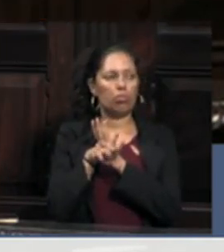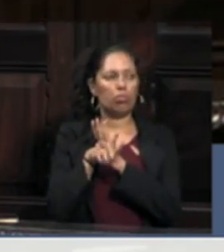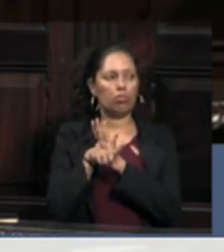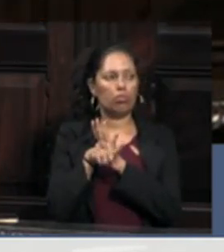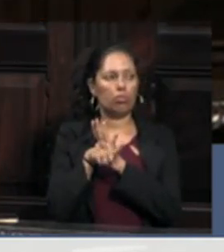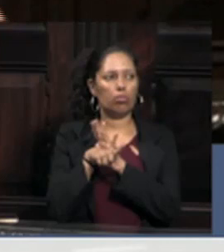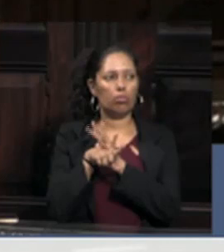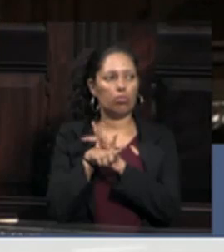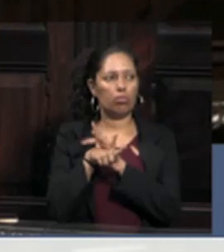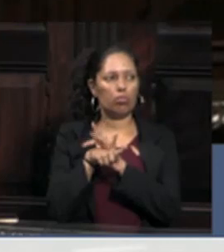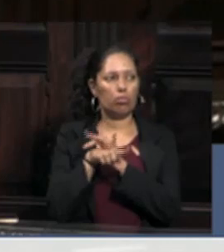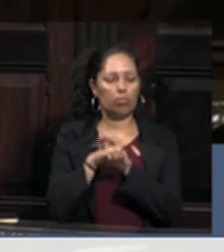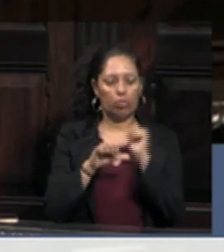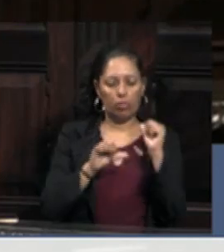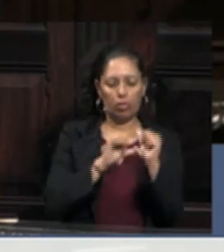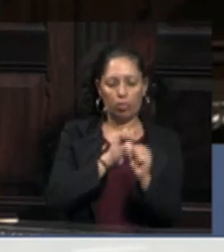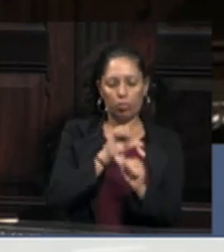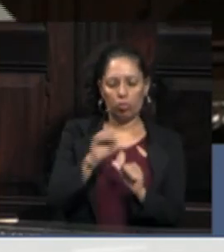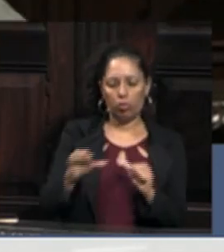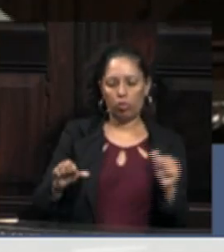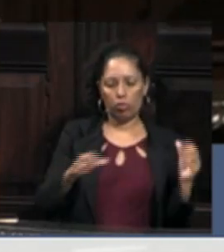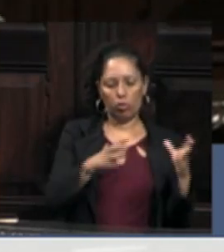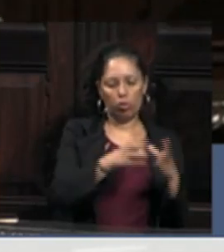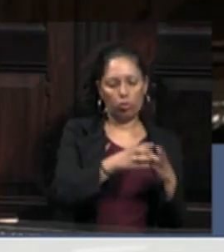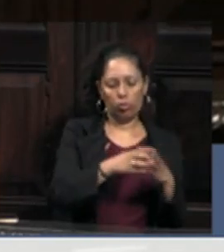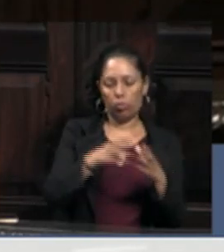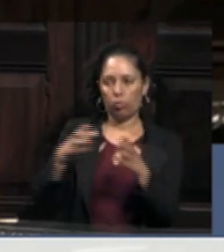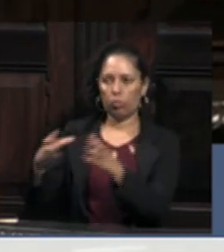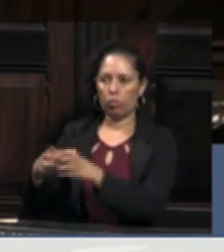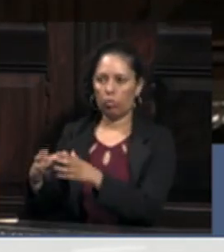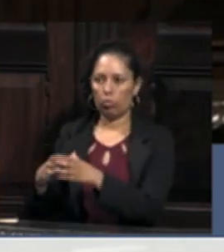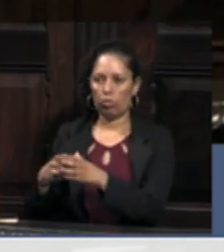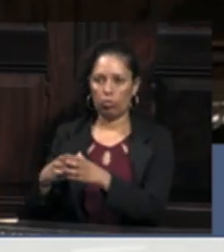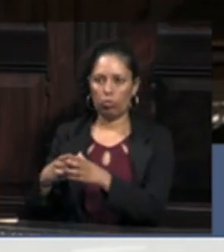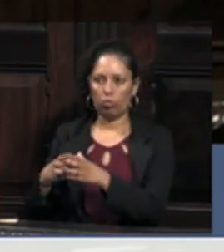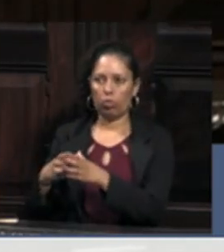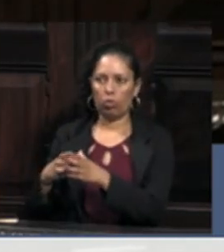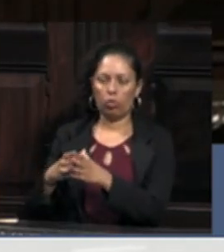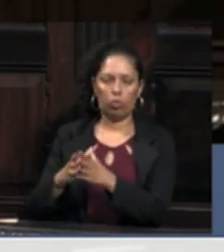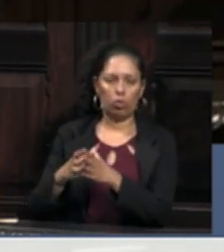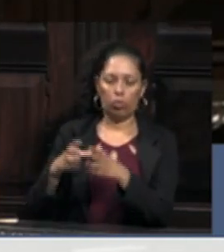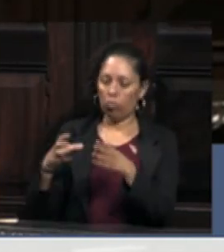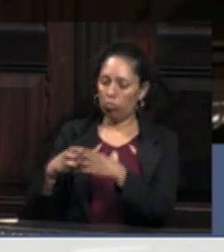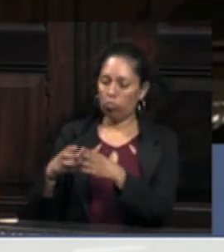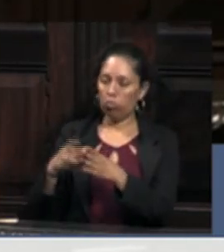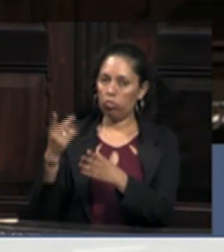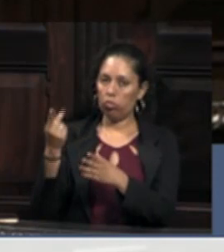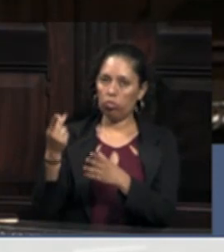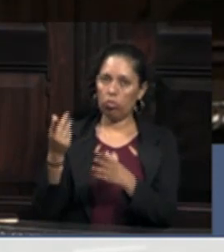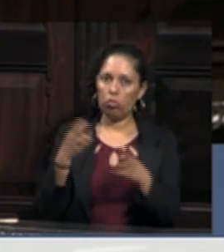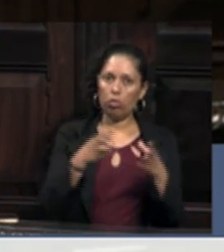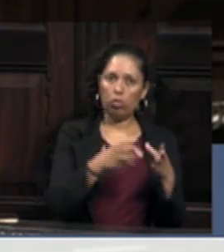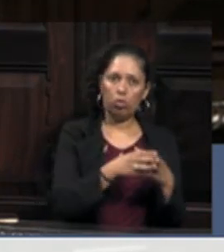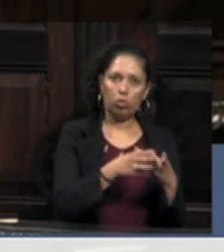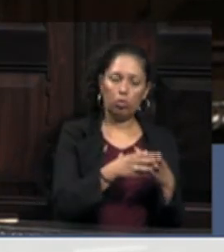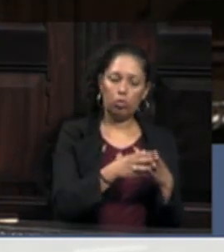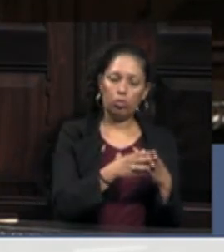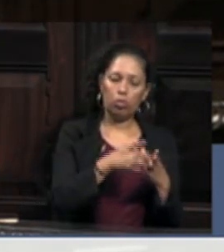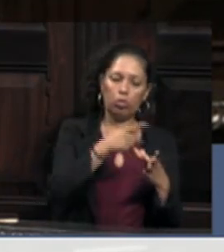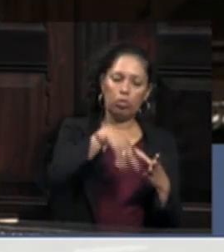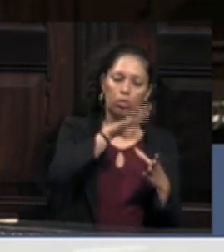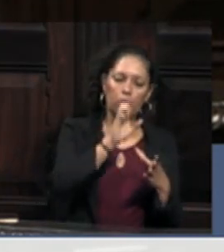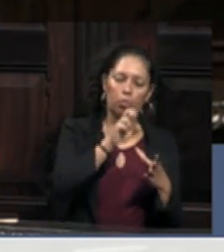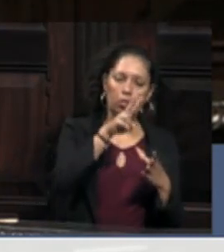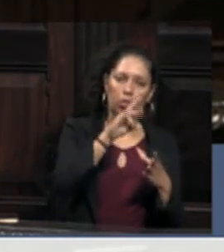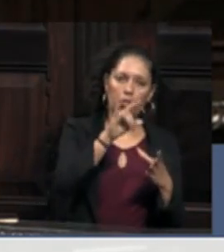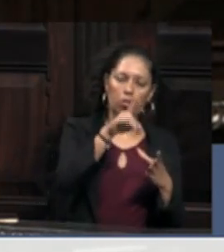da massa dos 2 fundos, isto é, do fundo financeiro e do fundo